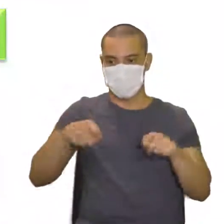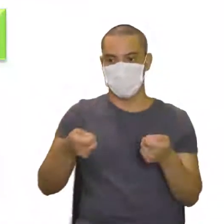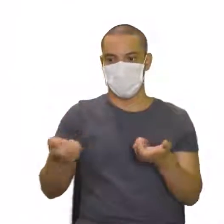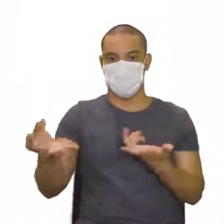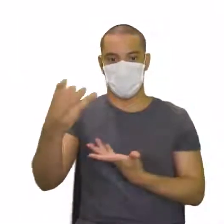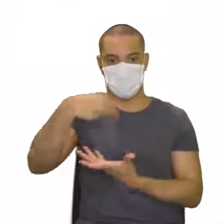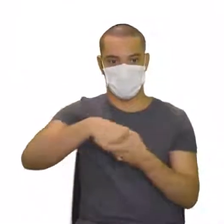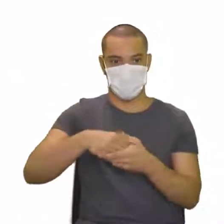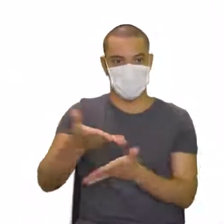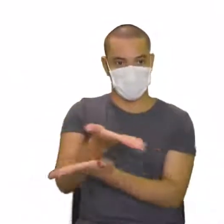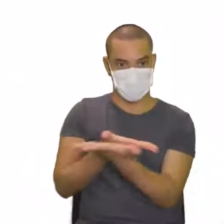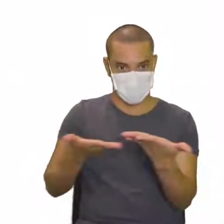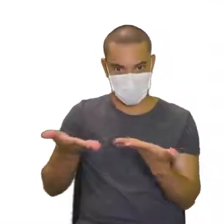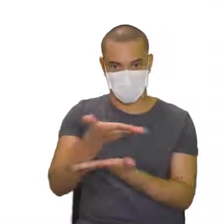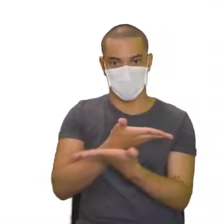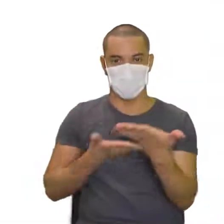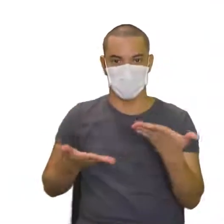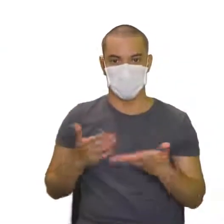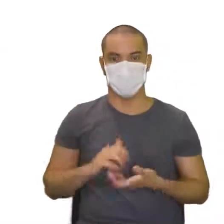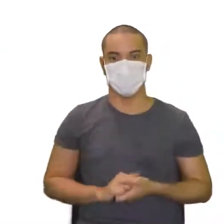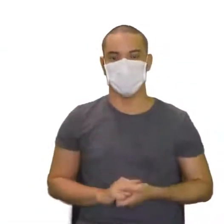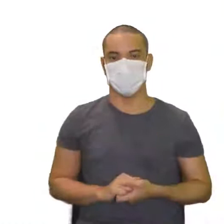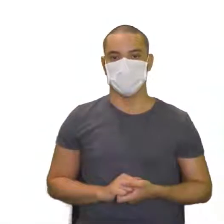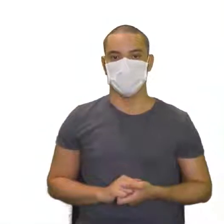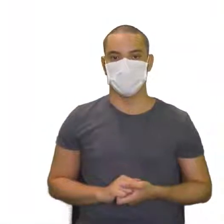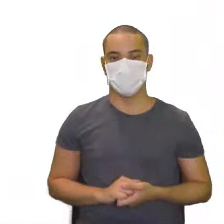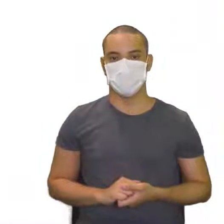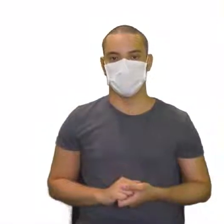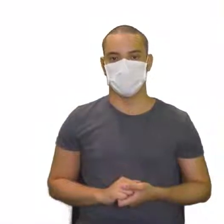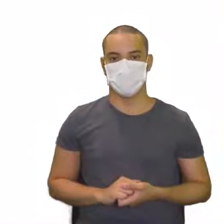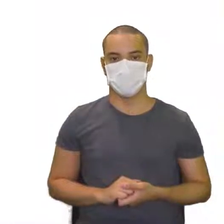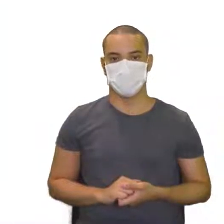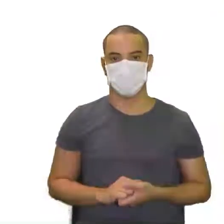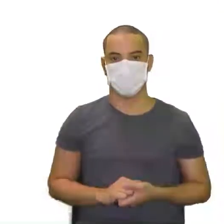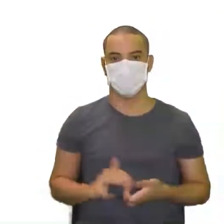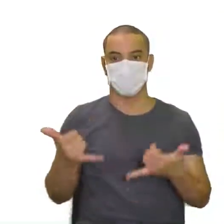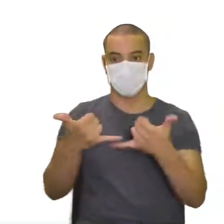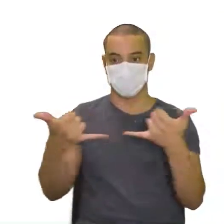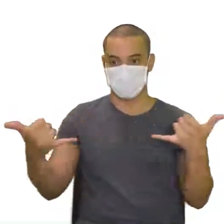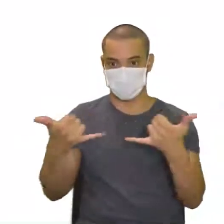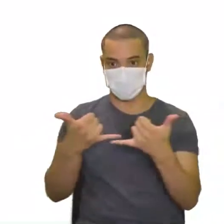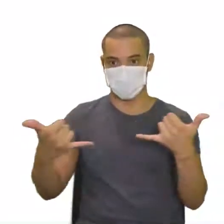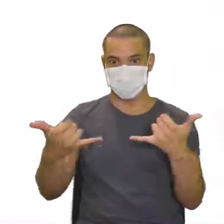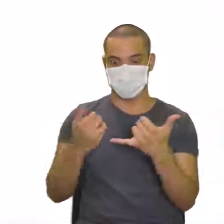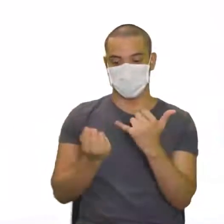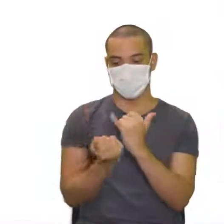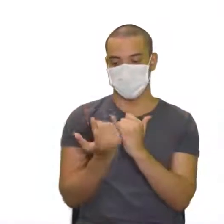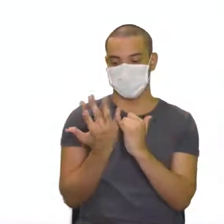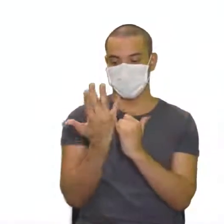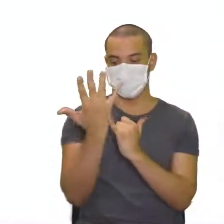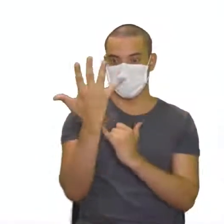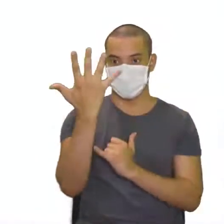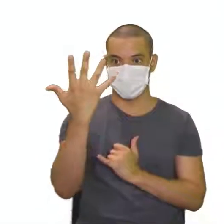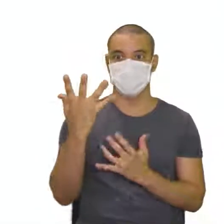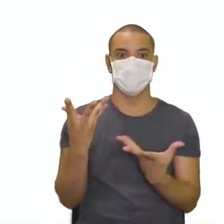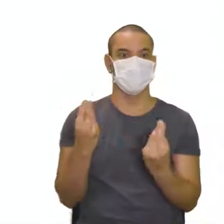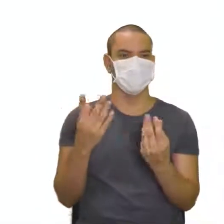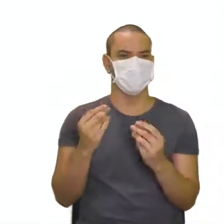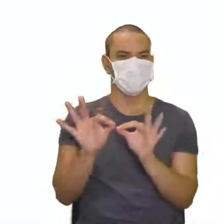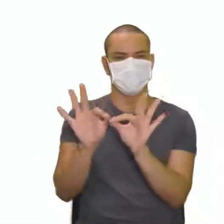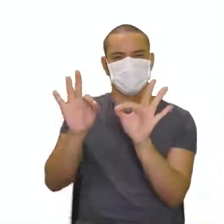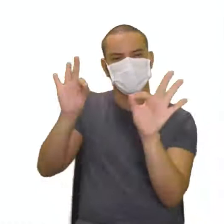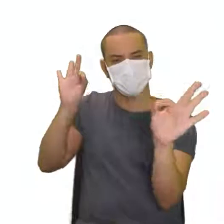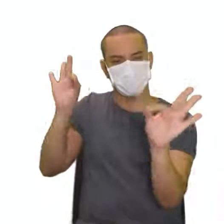aplicar, teoricamente falando. Olha só. Um fio condutor retilíneo e muito longo